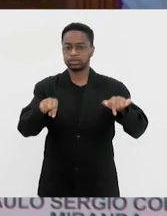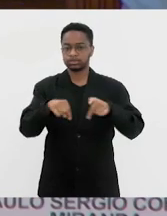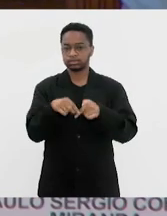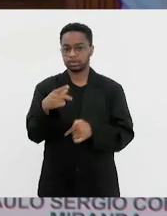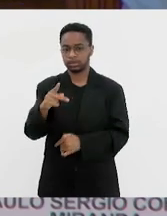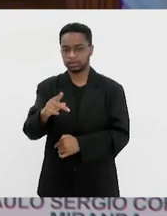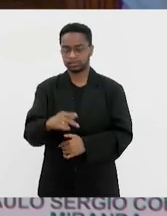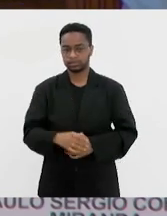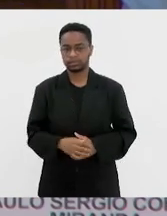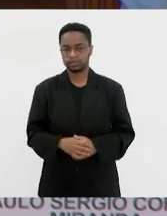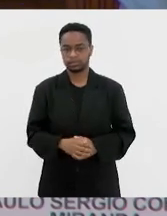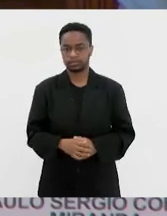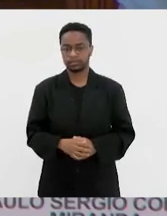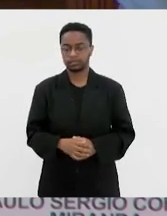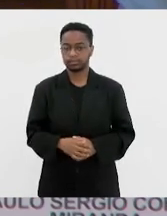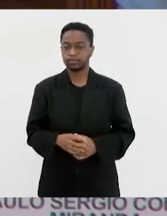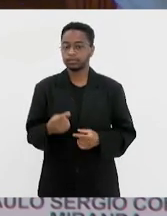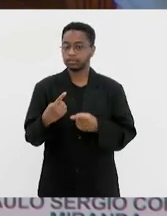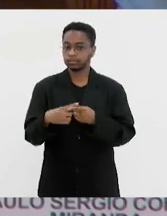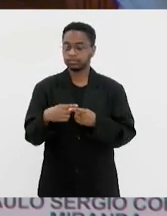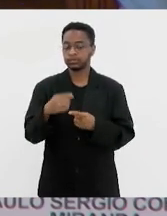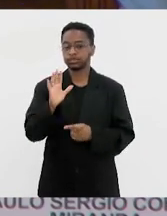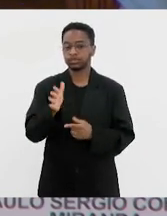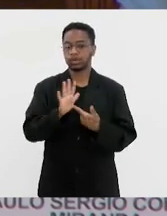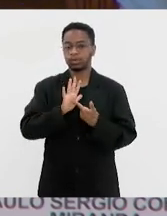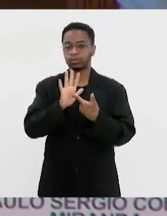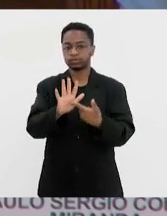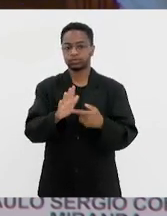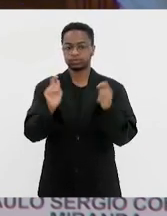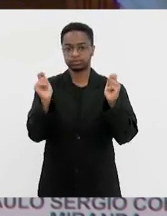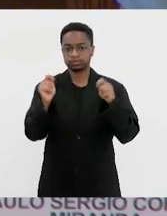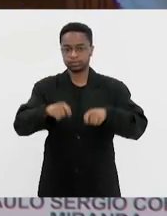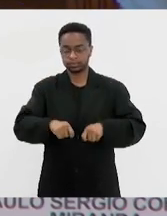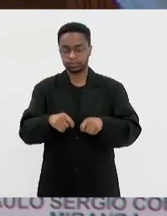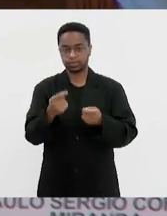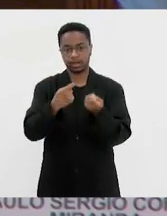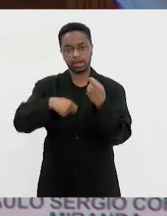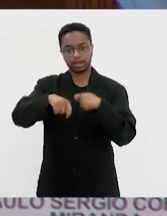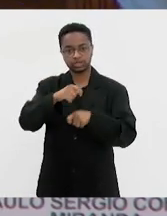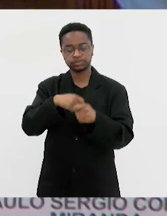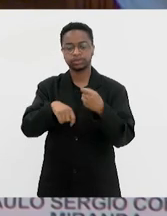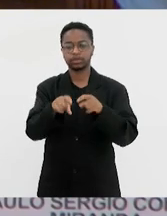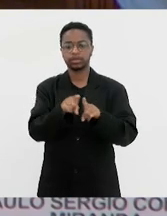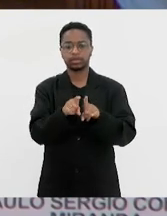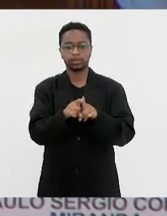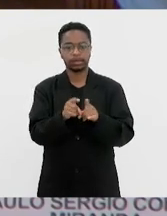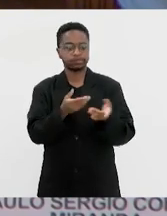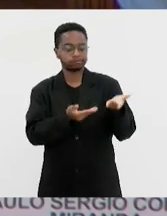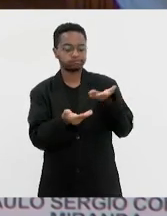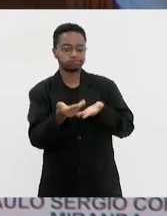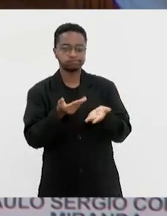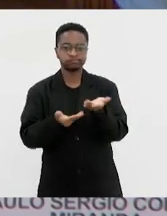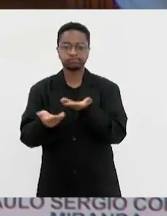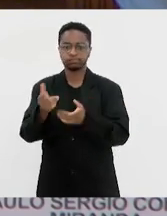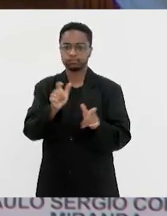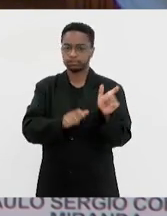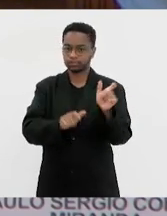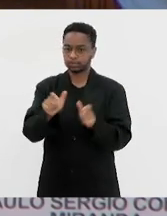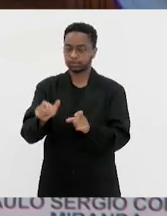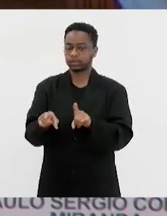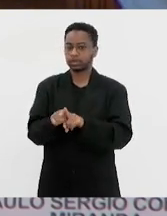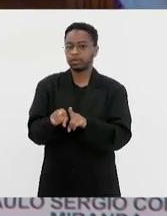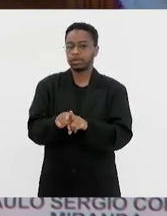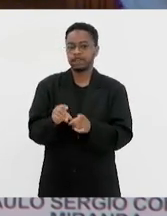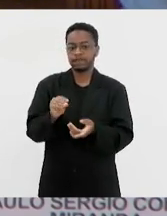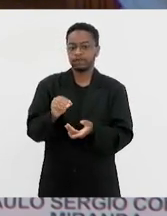O rapaz já brevemente mostrava toda a sua capacidade administrativa, interpessoal, sua falta de